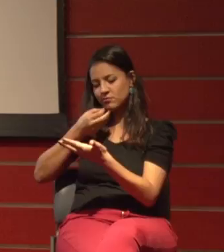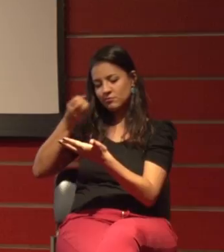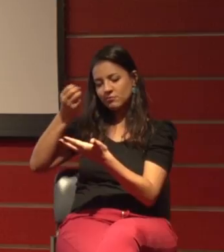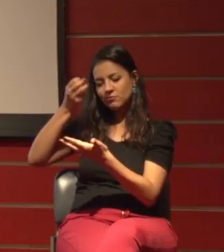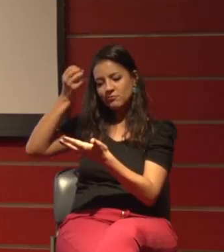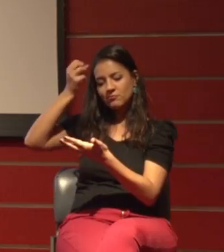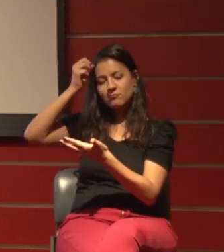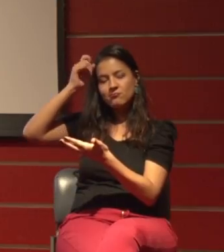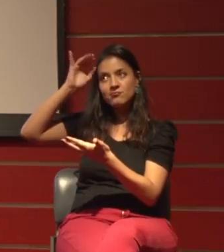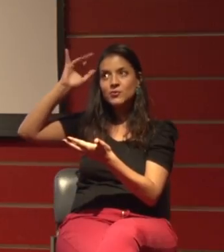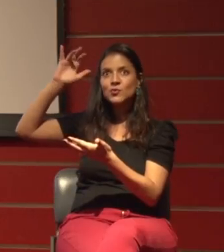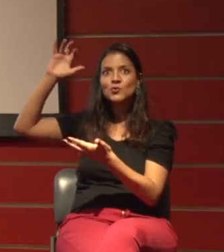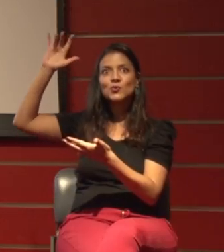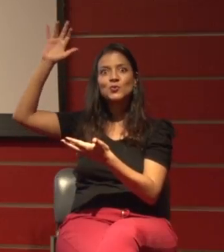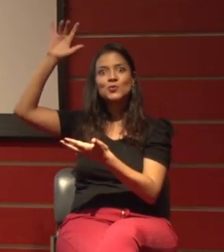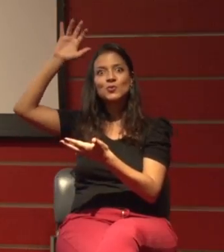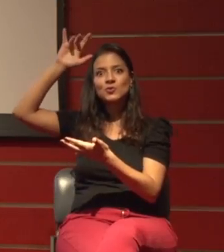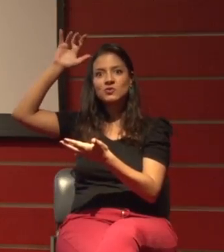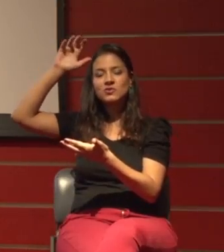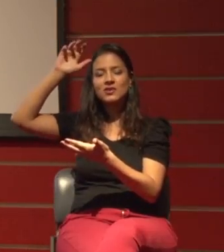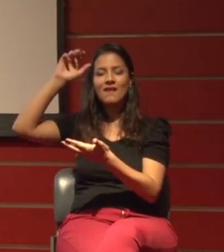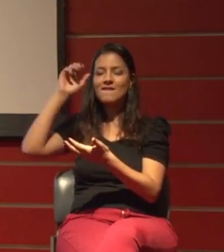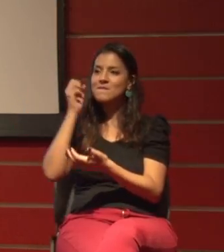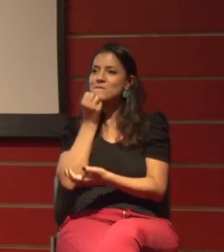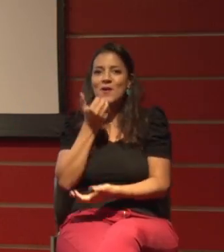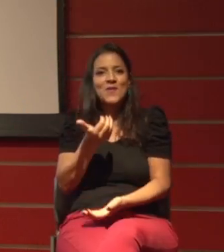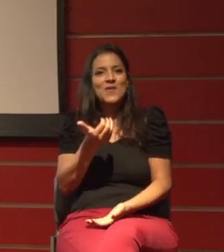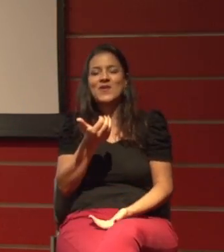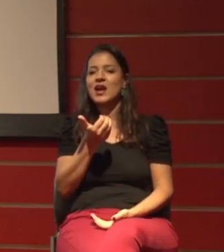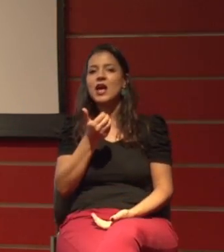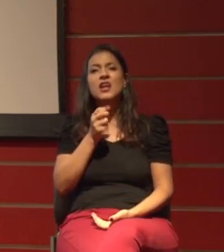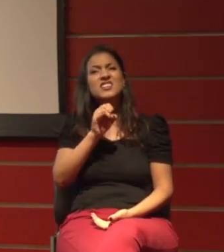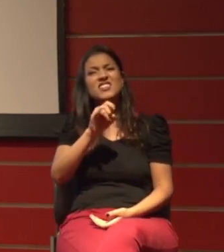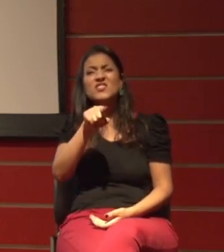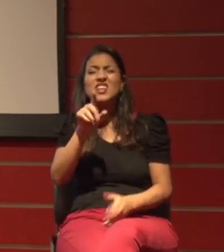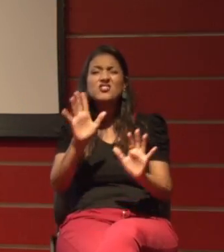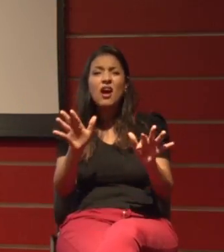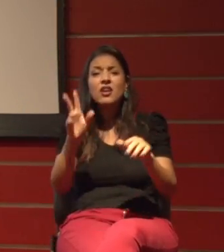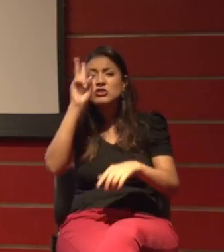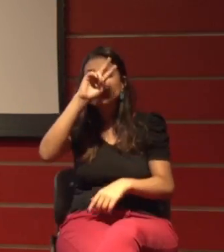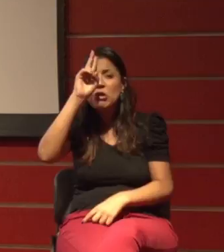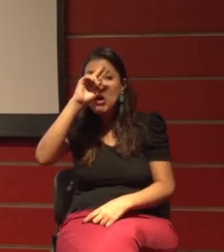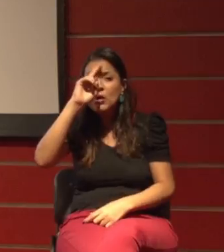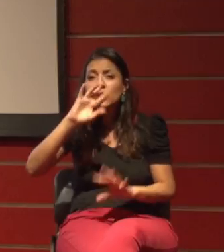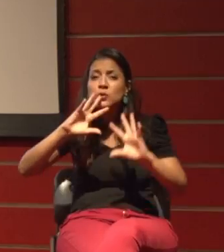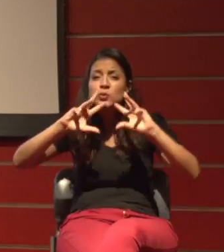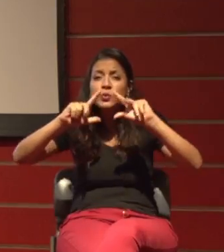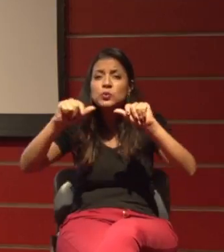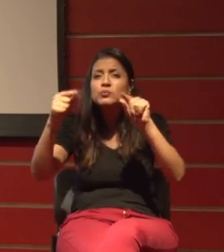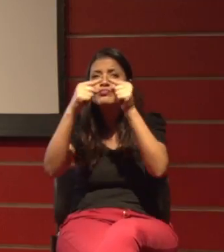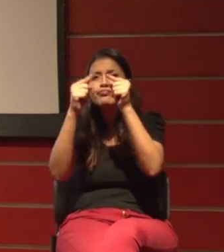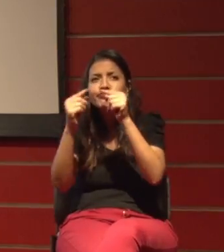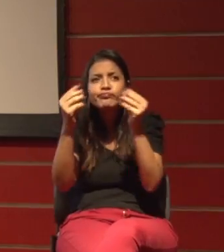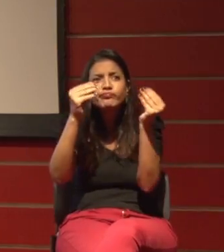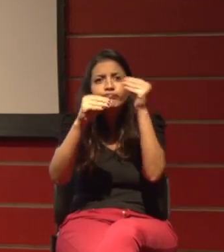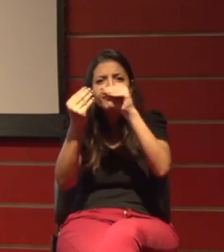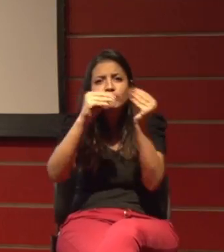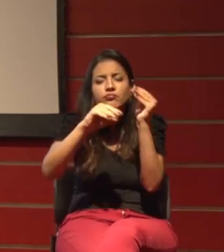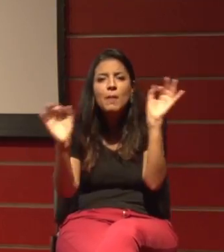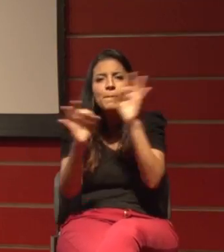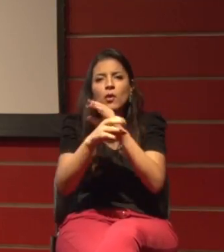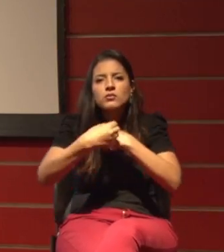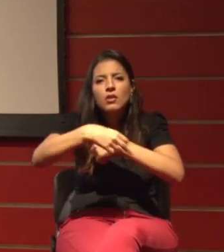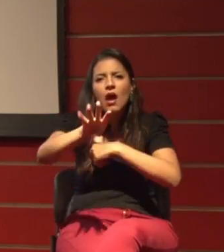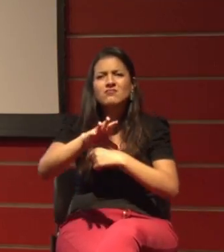num numa determinado momento cansa ou você perde a pessoa que tá lendo ali e não é legal então eu acho que tem